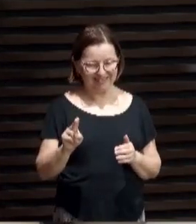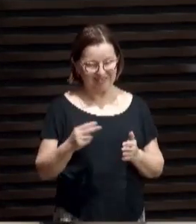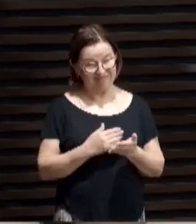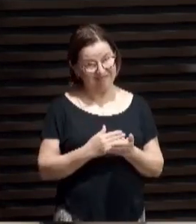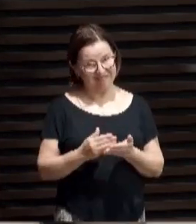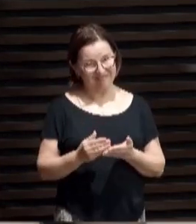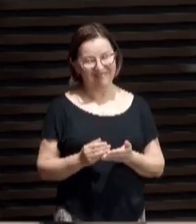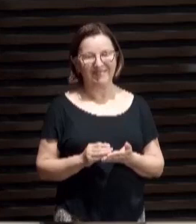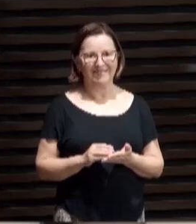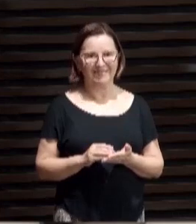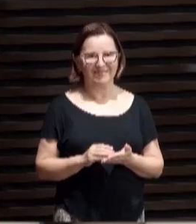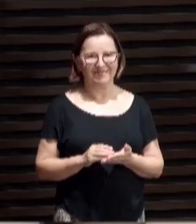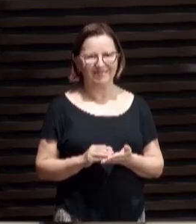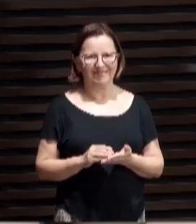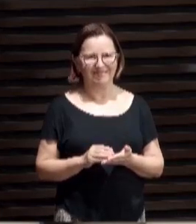Traz uma testemunha.